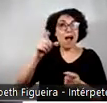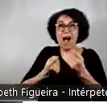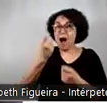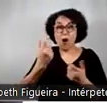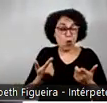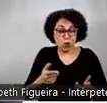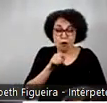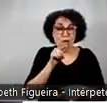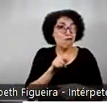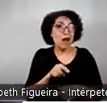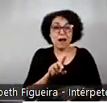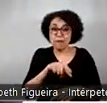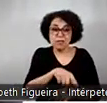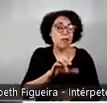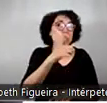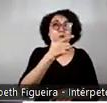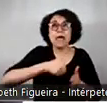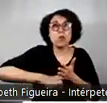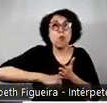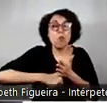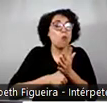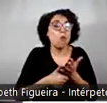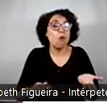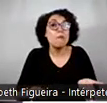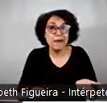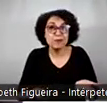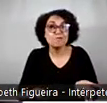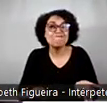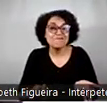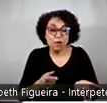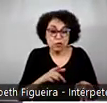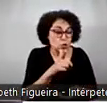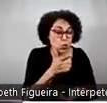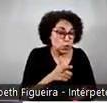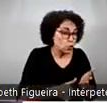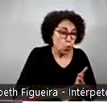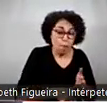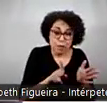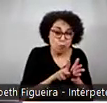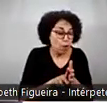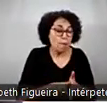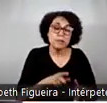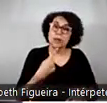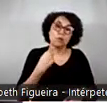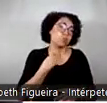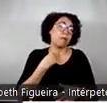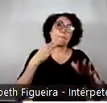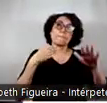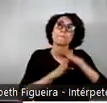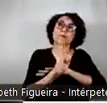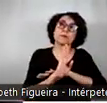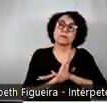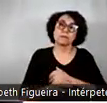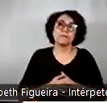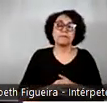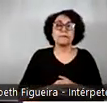documento, né, está indocumentada, e aí elas acabam sendo detidas, né, em alguns centros de detenção, e aqui em Minas